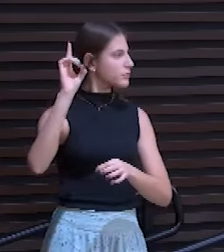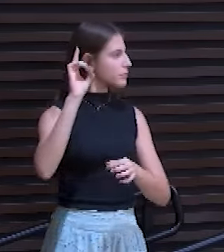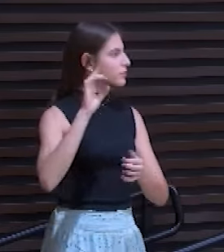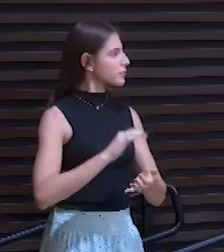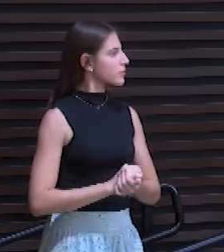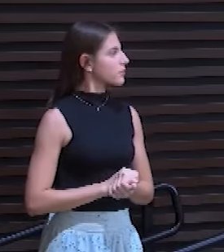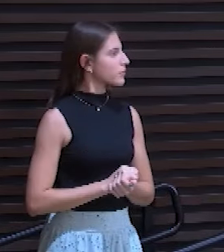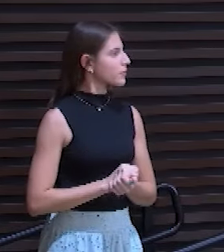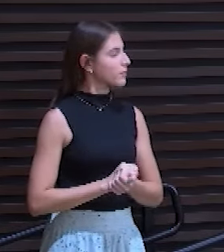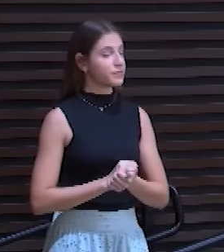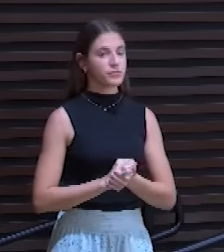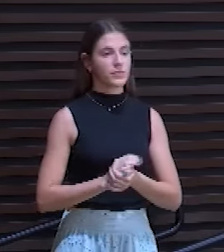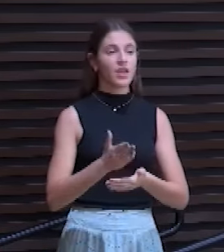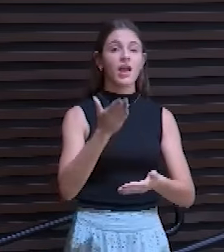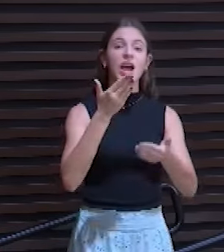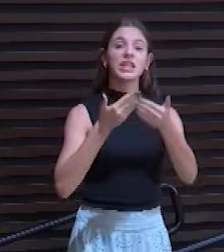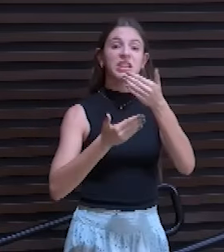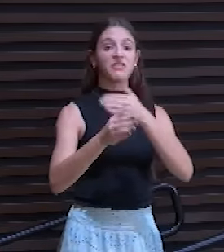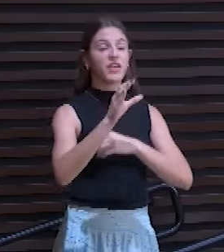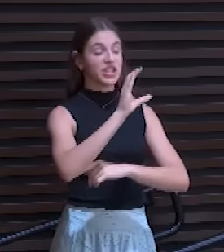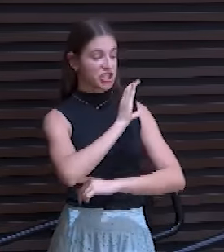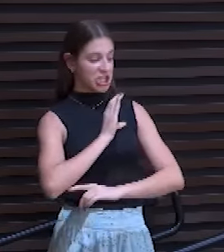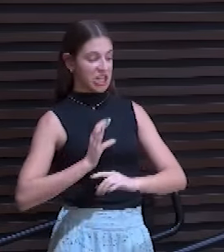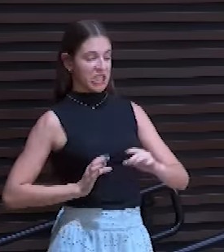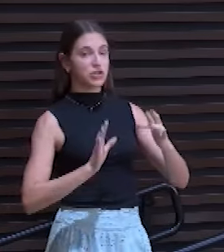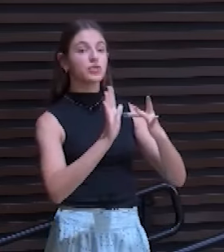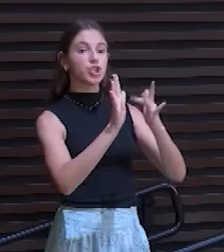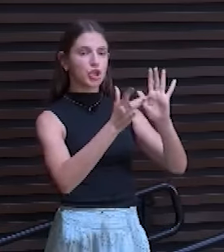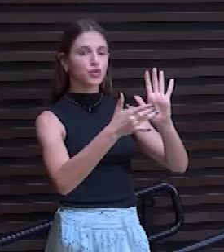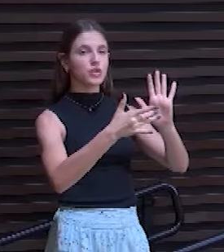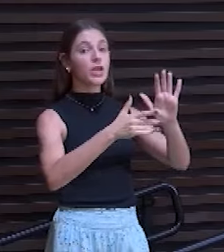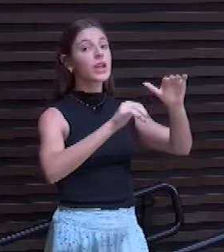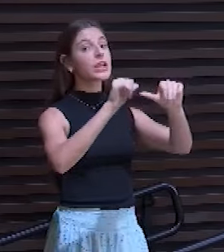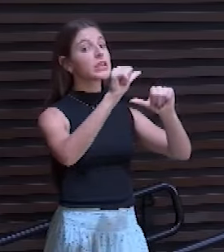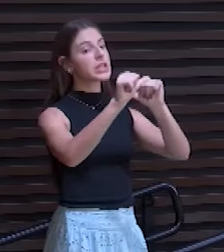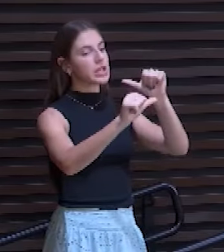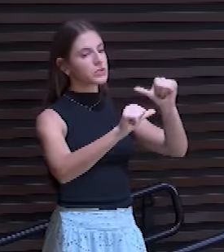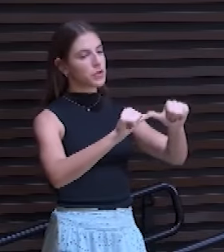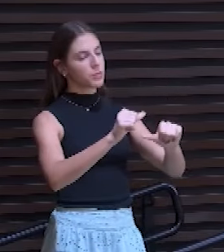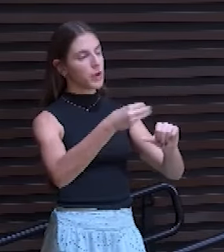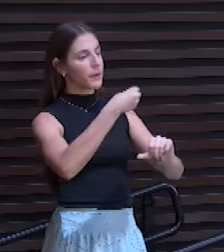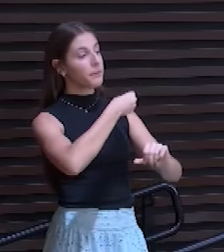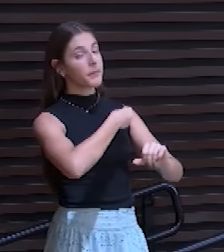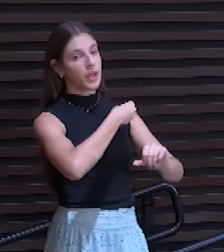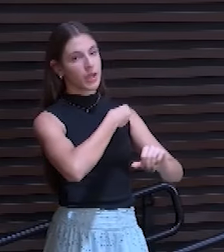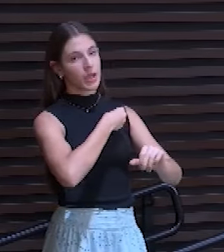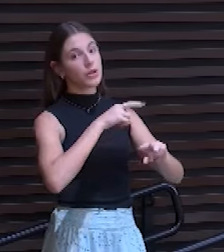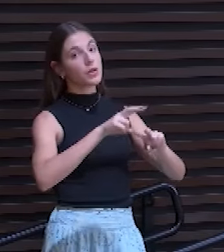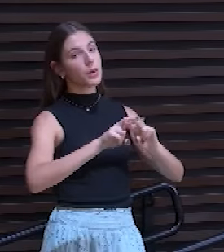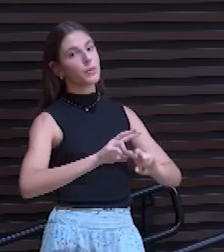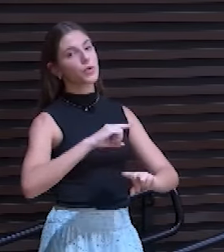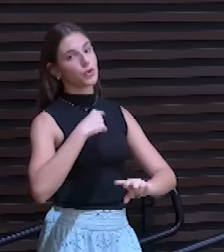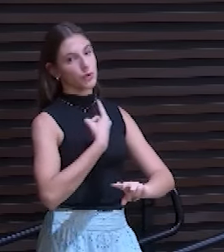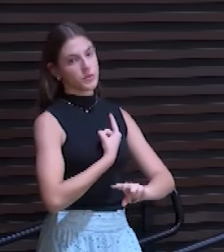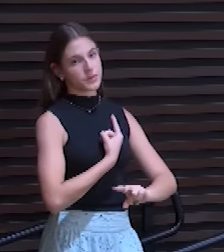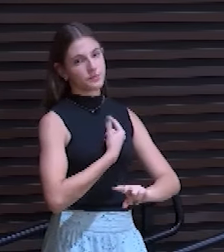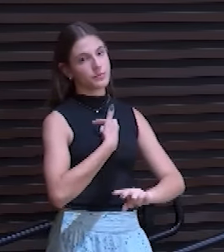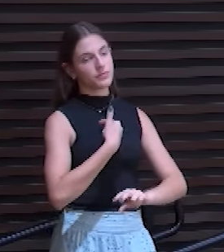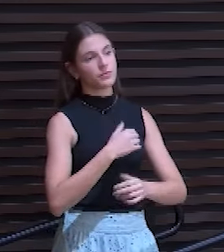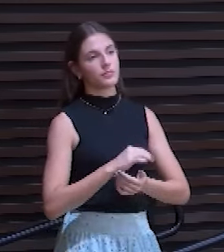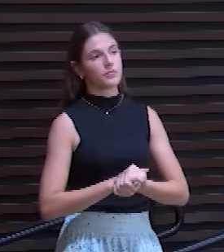Aquele que não conheceu o pecado, Ele se fez pecado por nós. Eu costumo dizer,